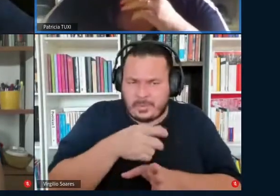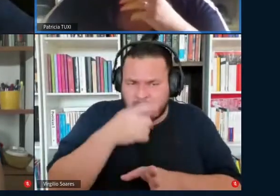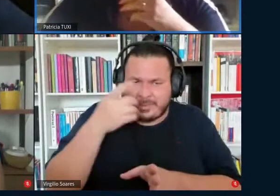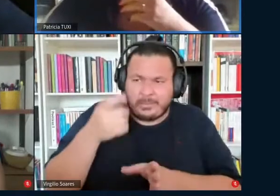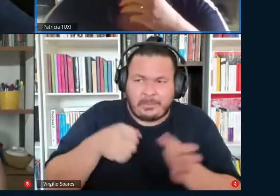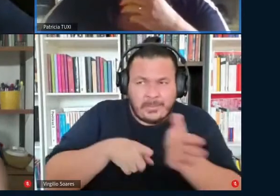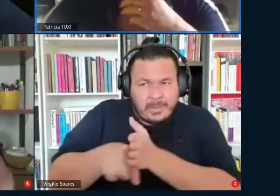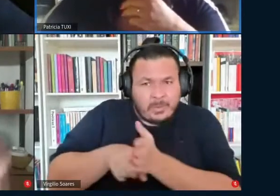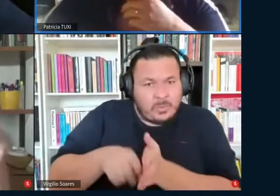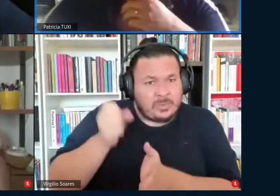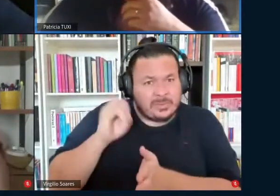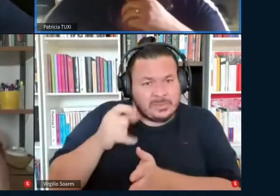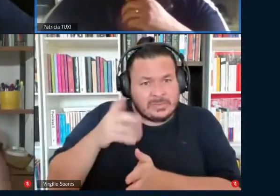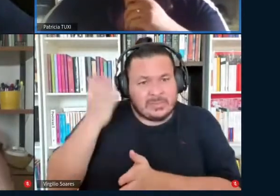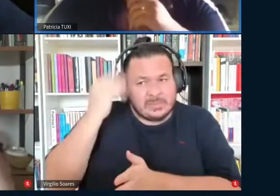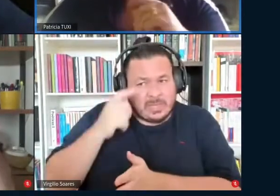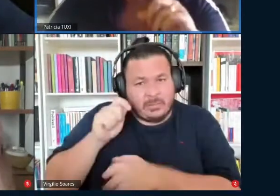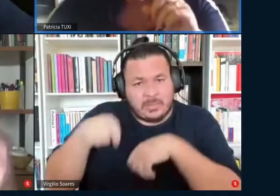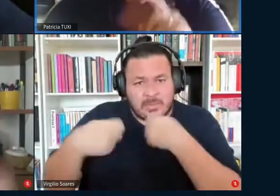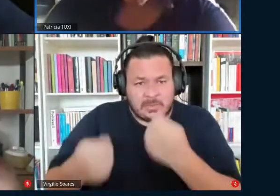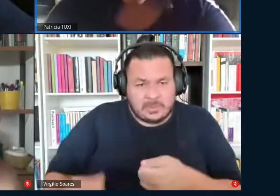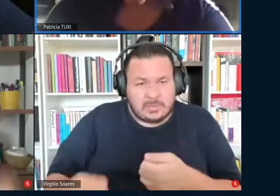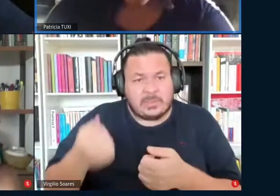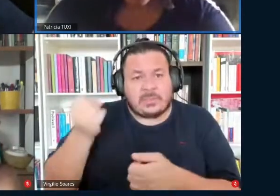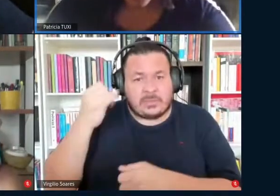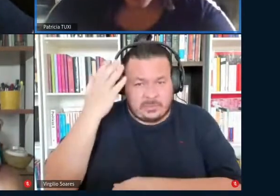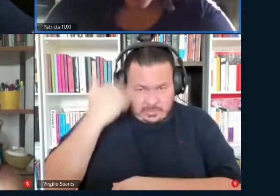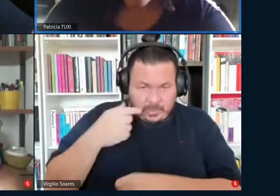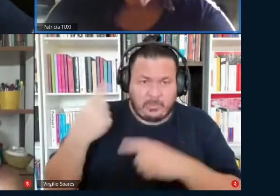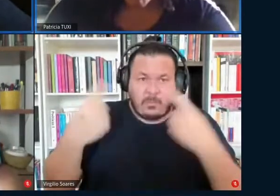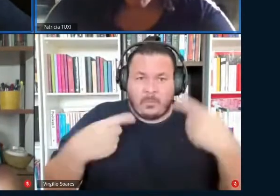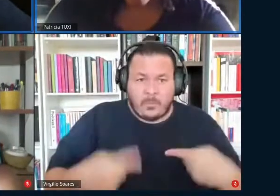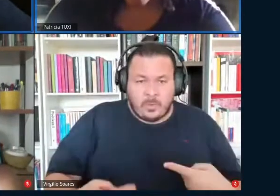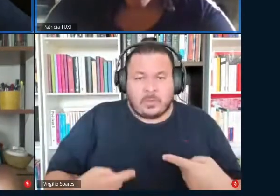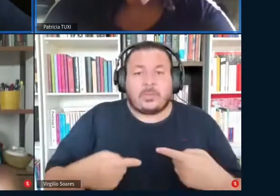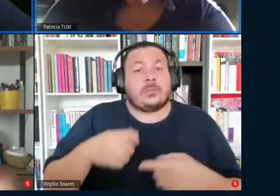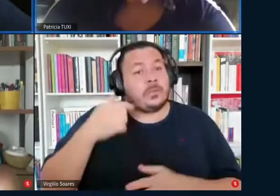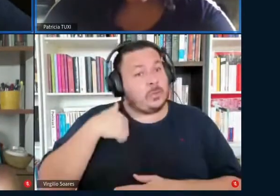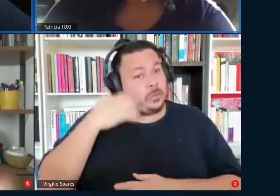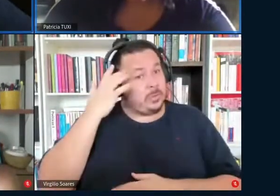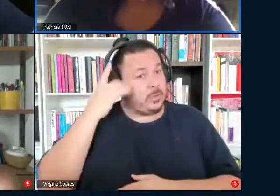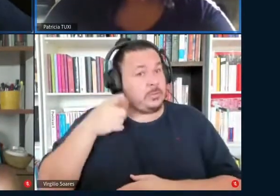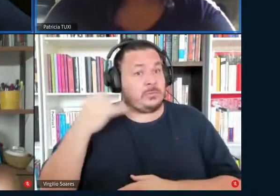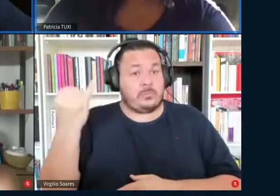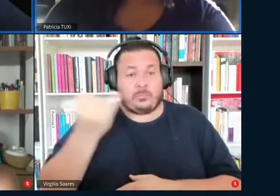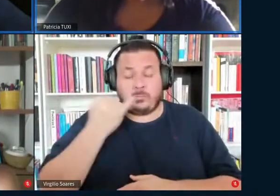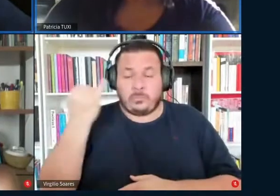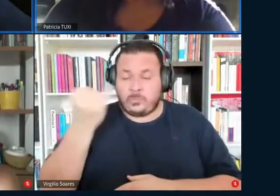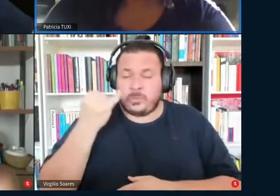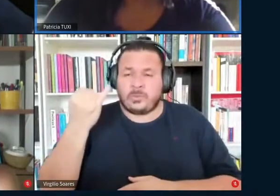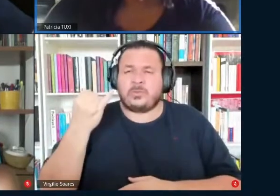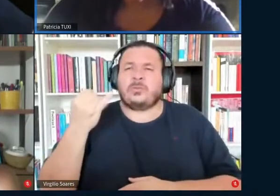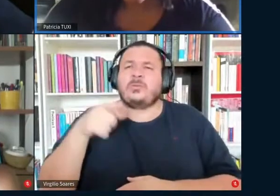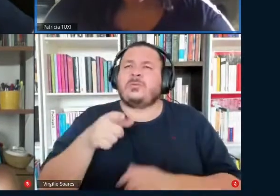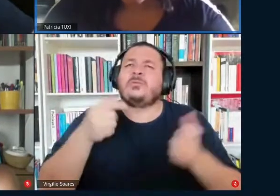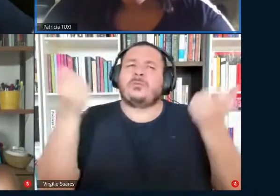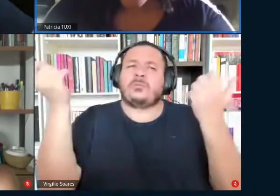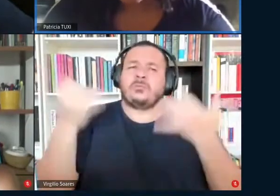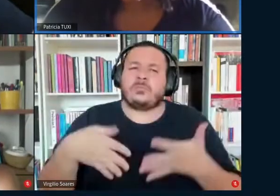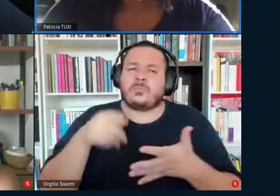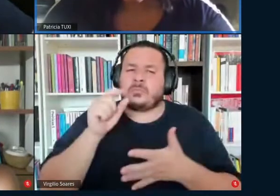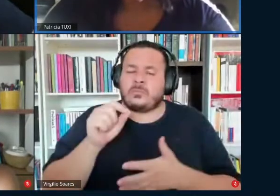um conhecimento sobre essa questão política? E eu acho que esse ponto você fala